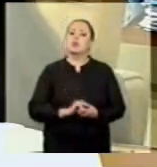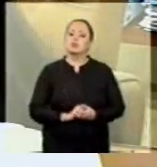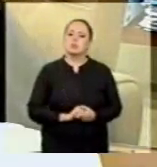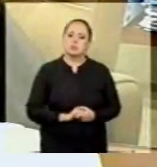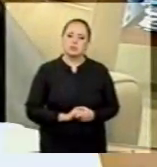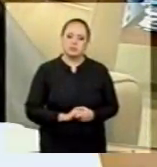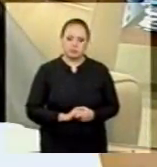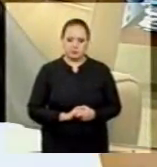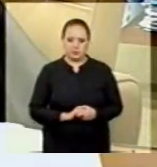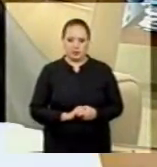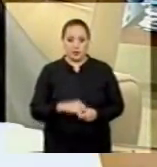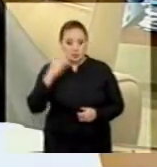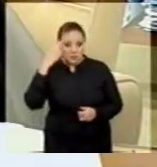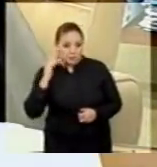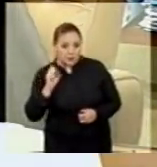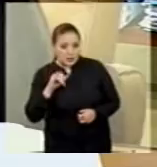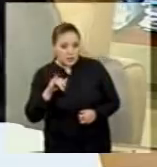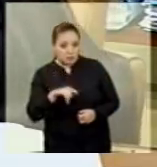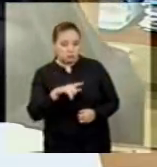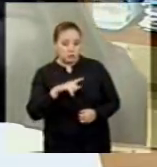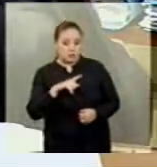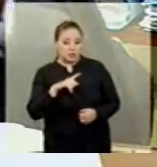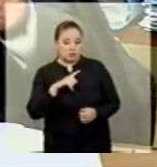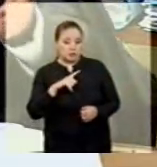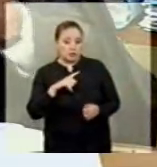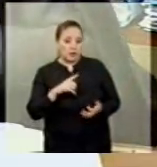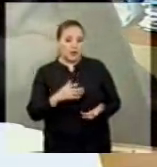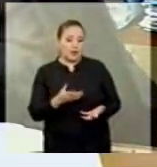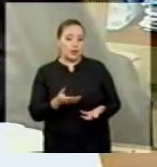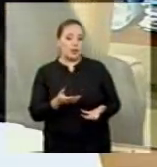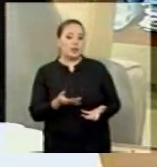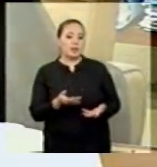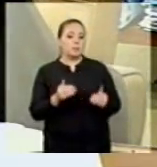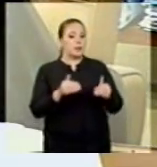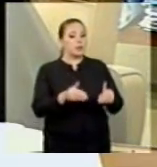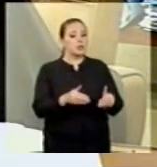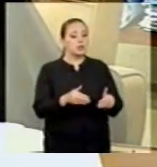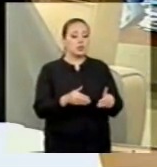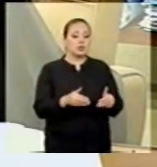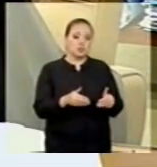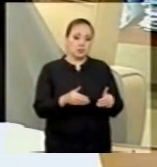se eles se comprometeram com uma